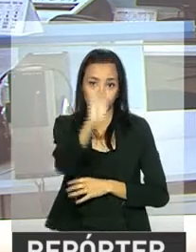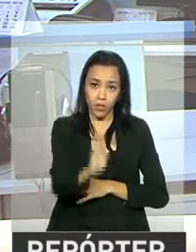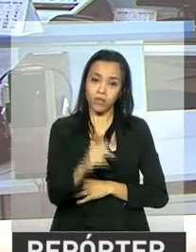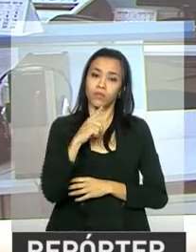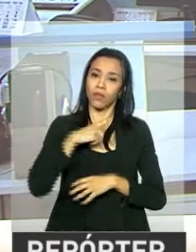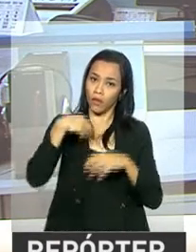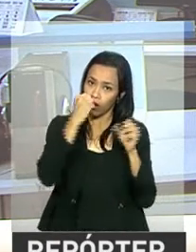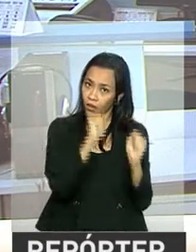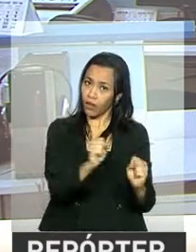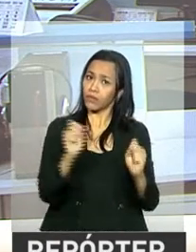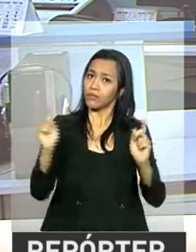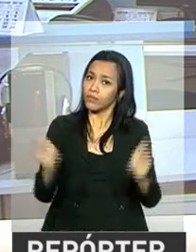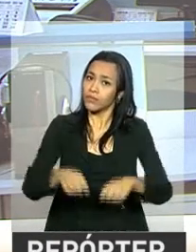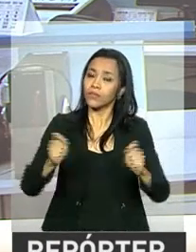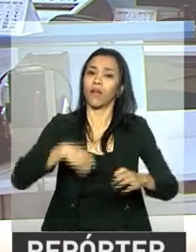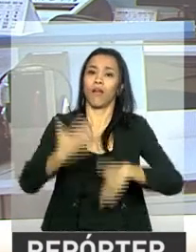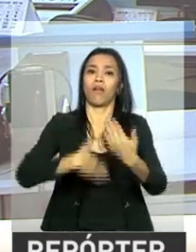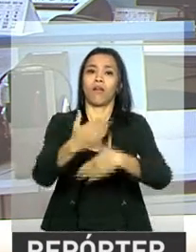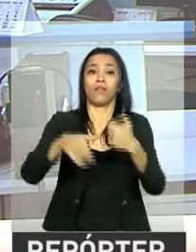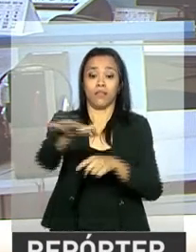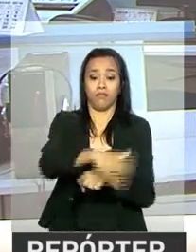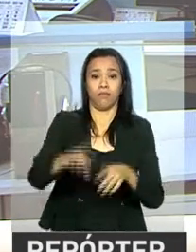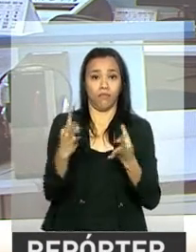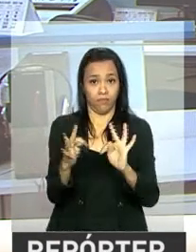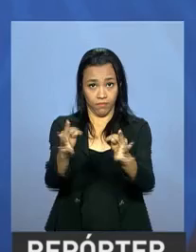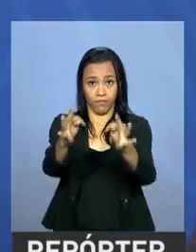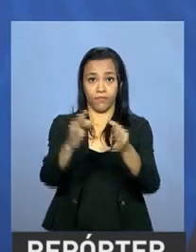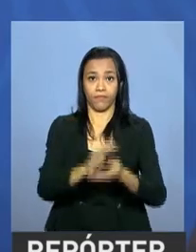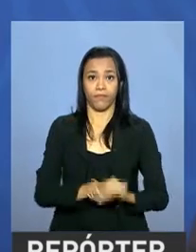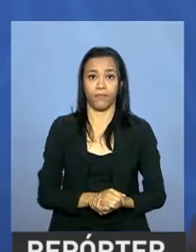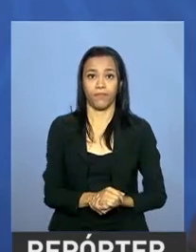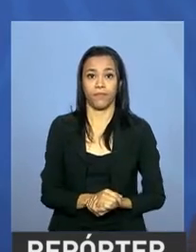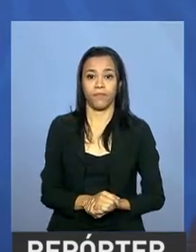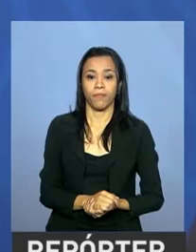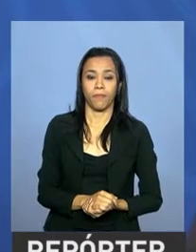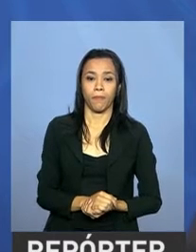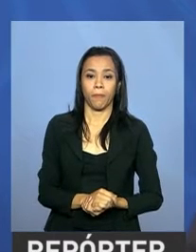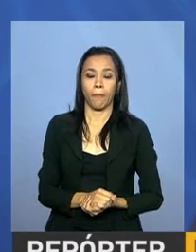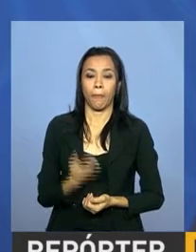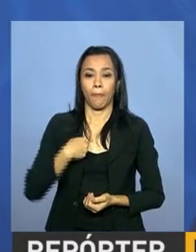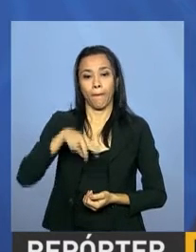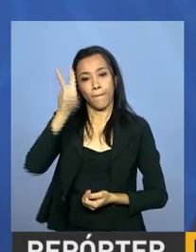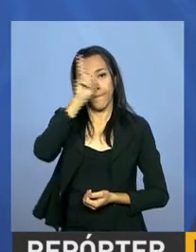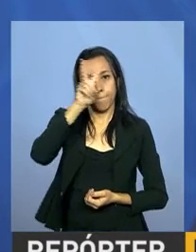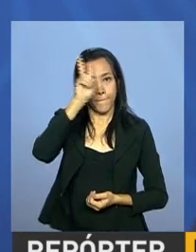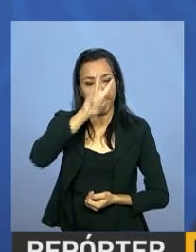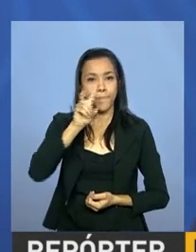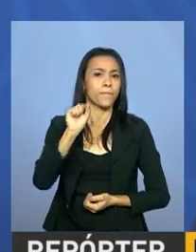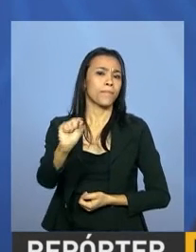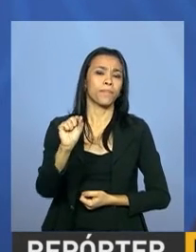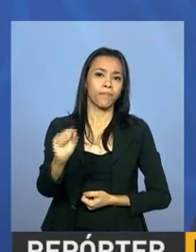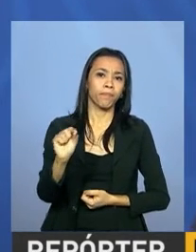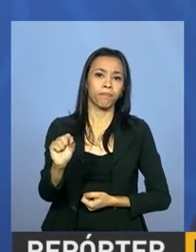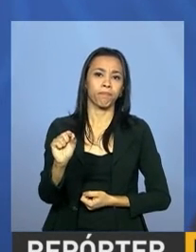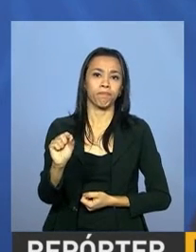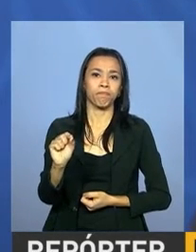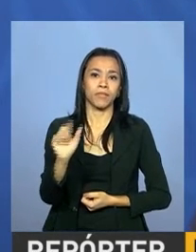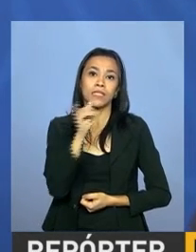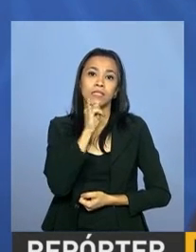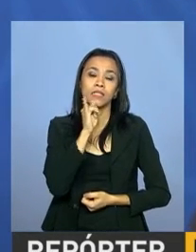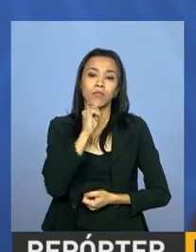para se desenvolver mais na área tecnológica lembro especificamente o caso de